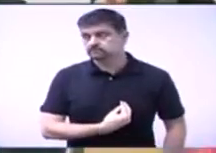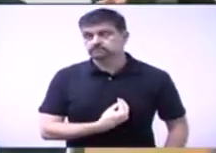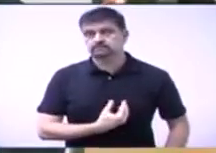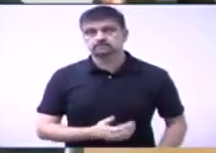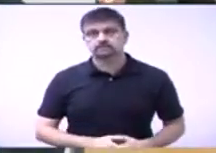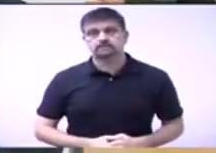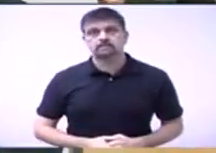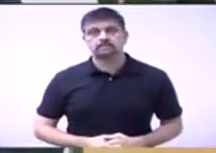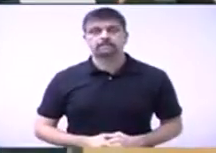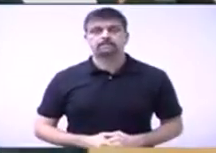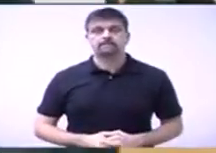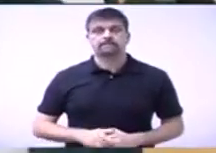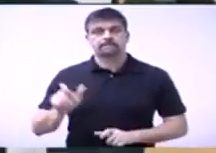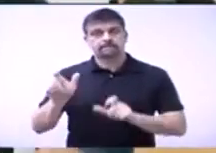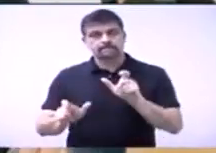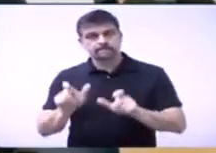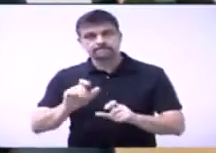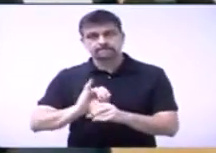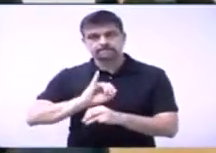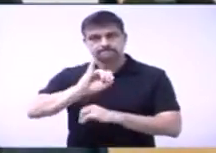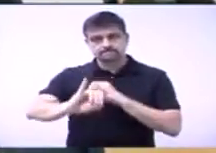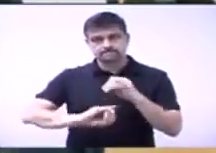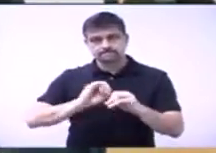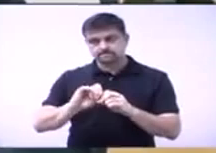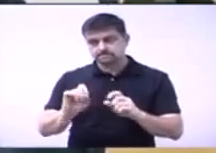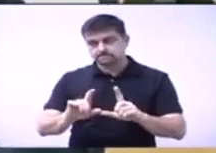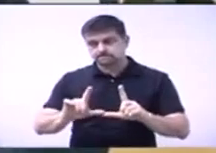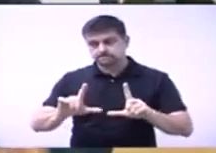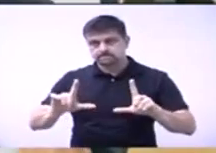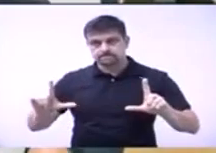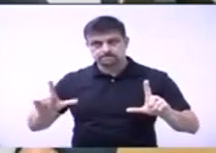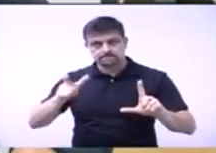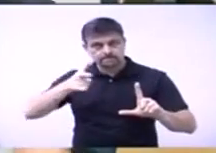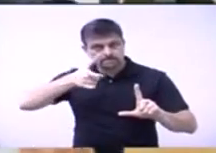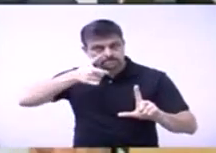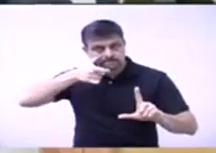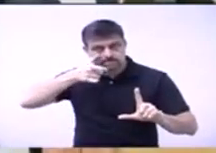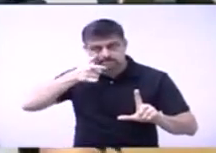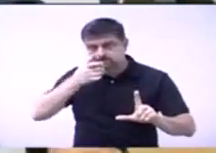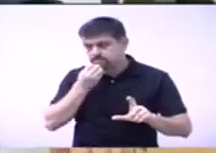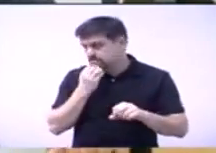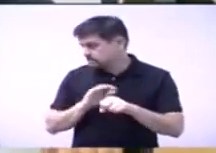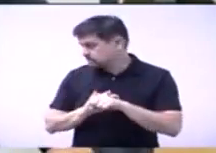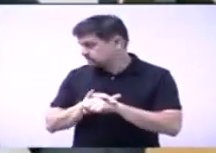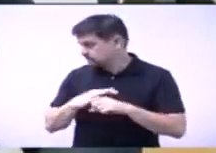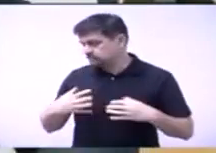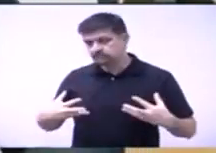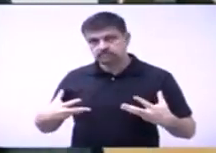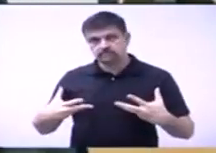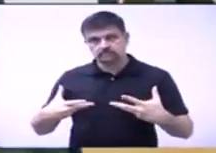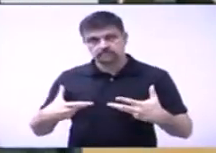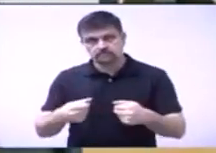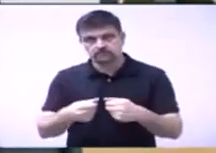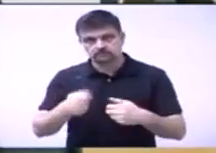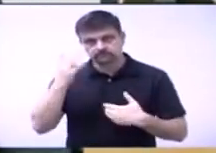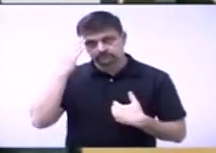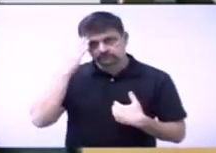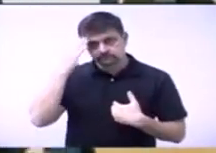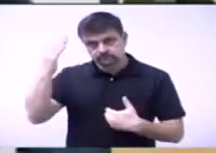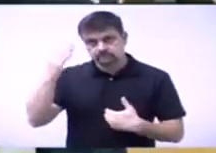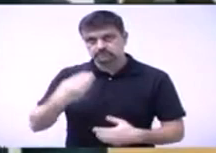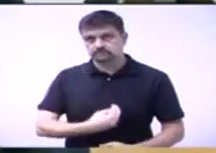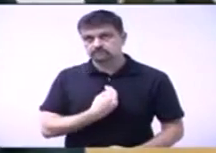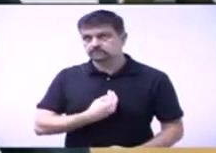o público que nos acompanha pela internet, boa noite a todos, obrigado por estarem prestigiando nossa